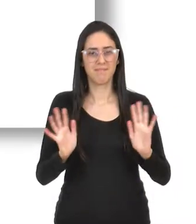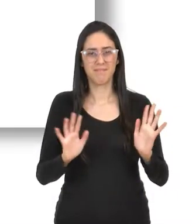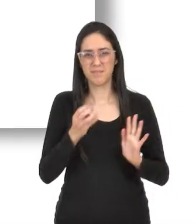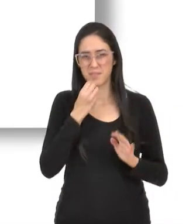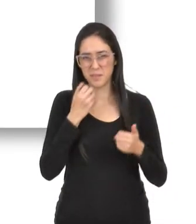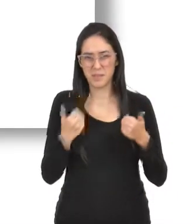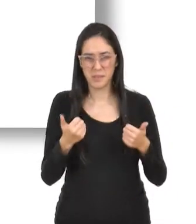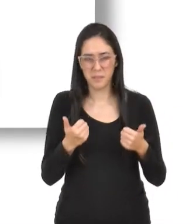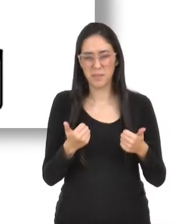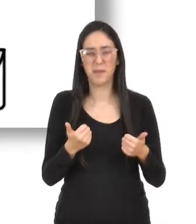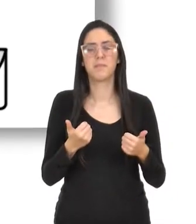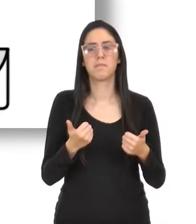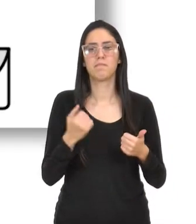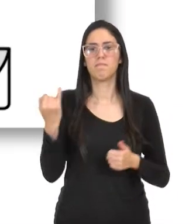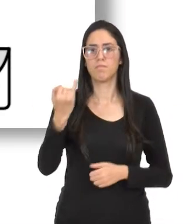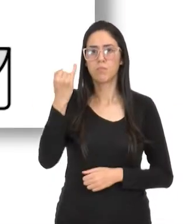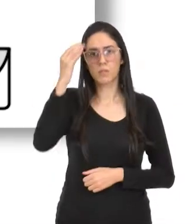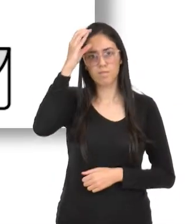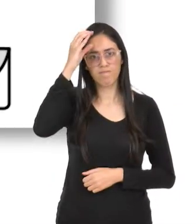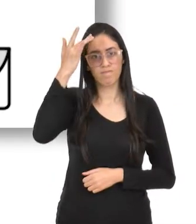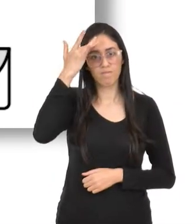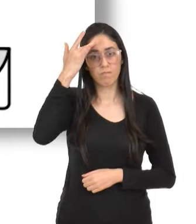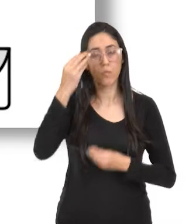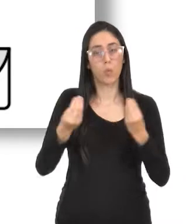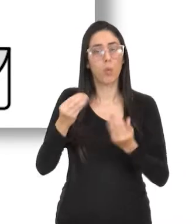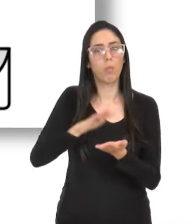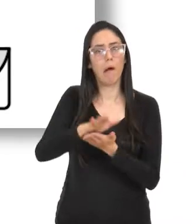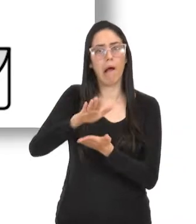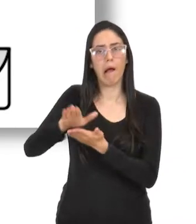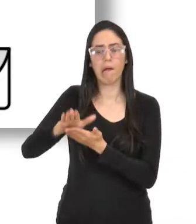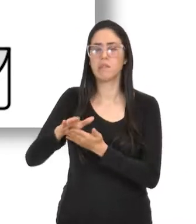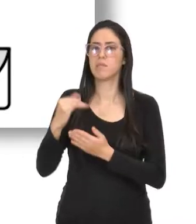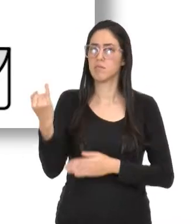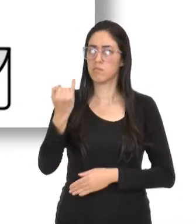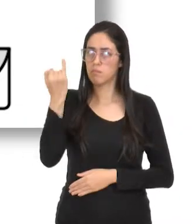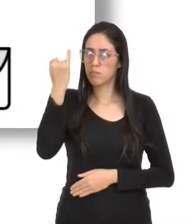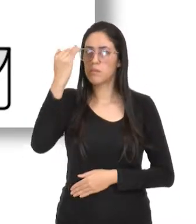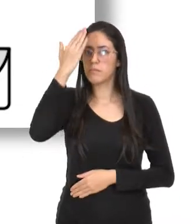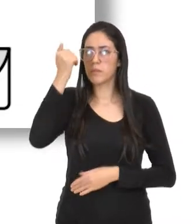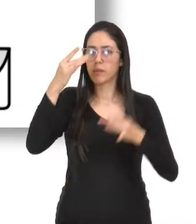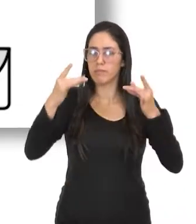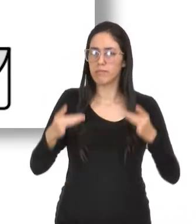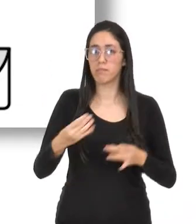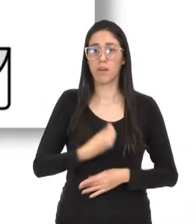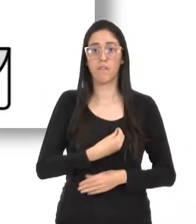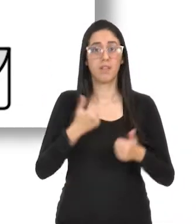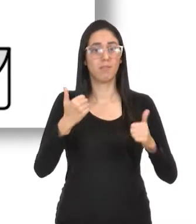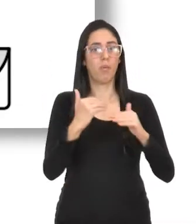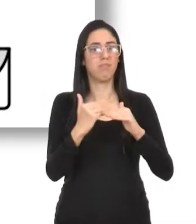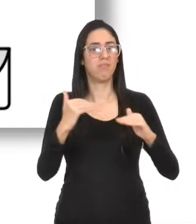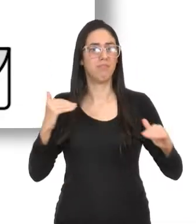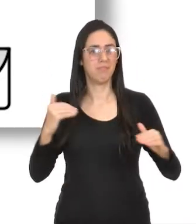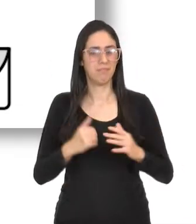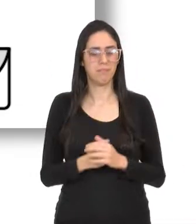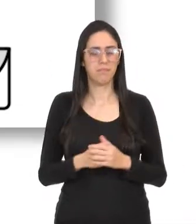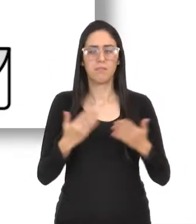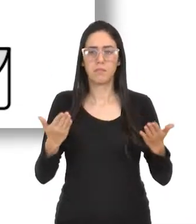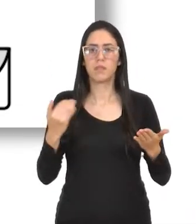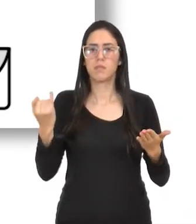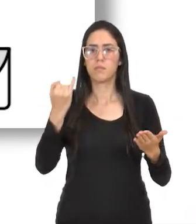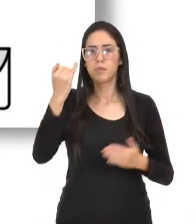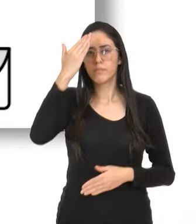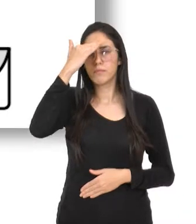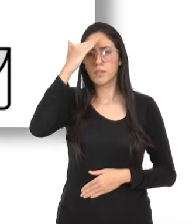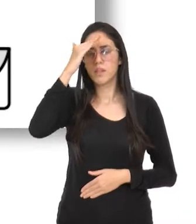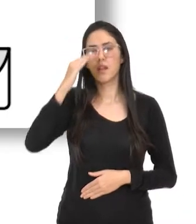Olá, tudo bem? Ter consciência e gestão dos gastos é imprescindível para uma vida financeira estável. Desse modo,